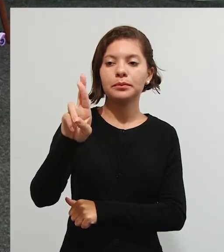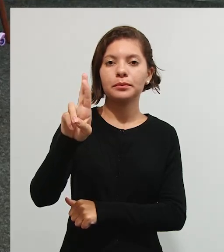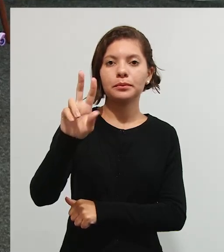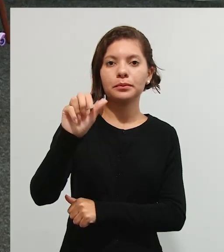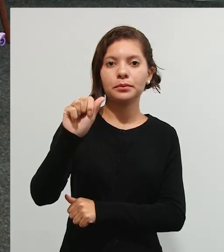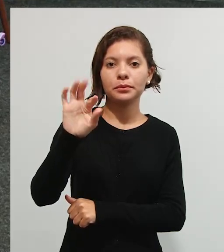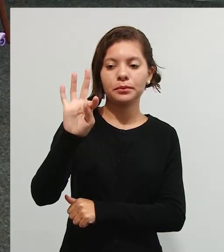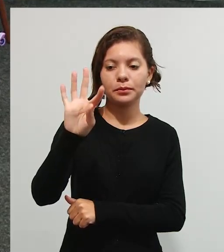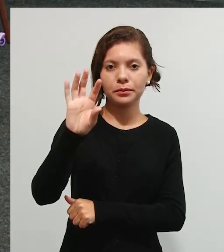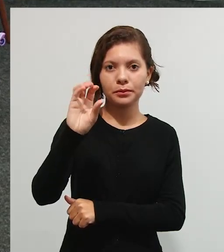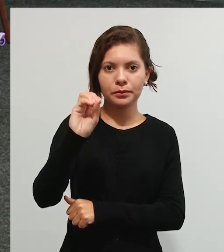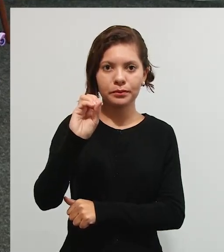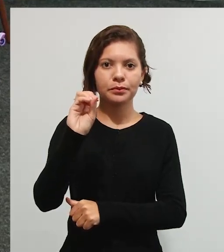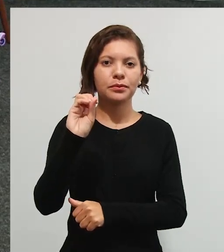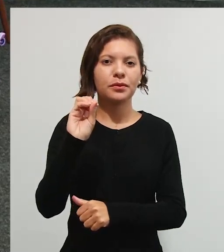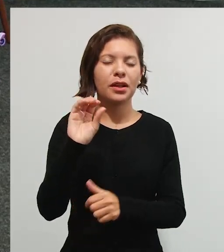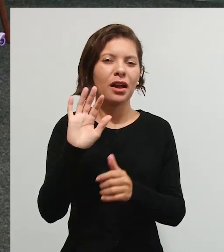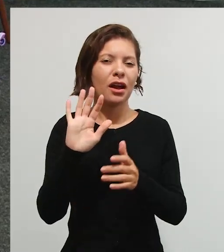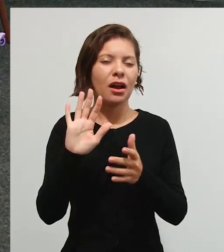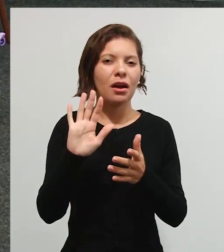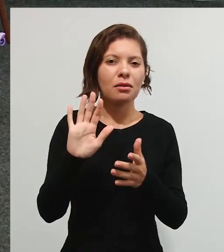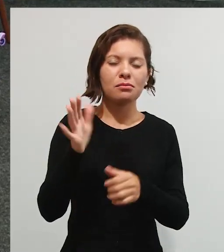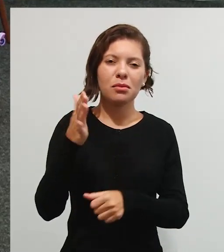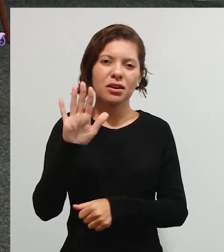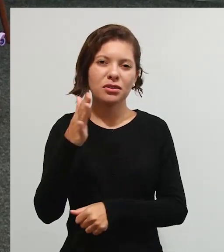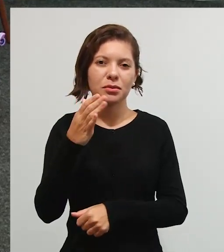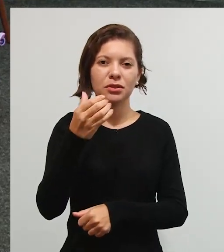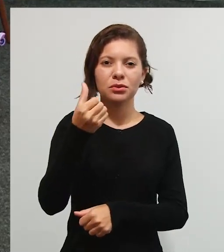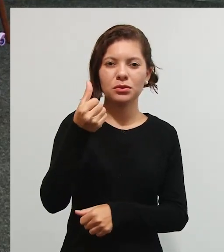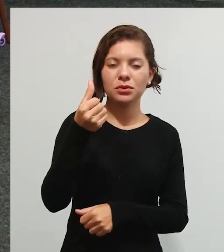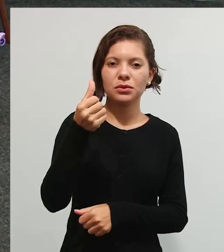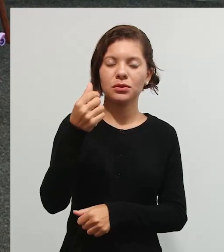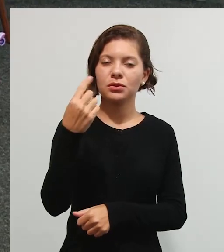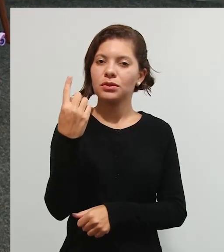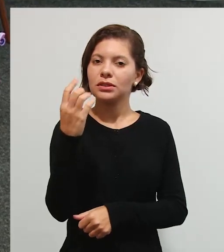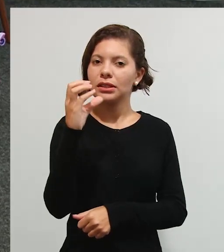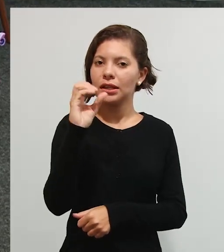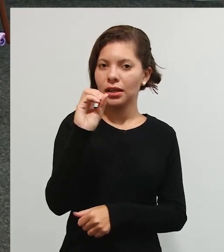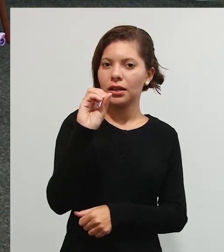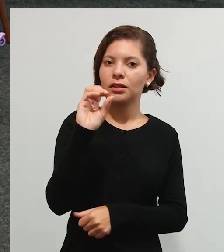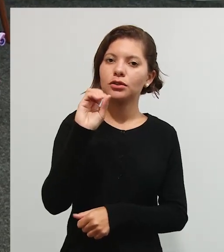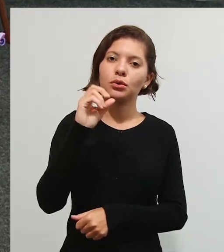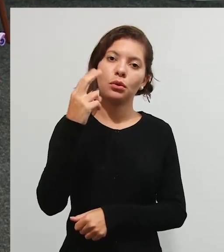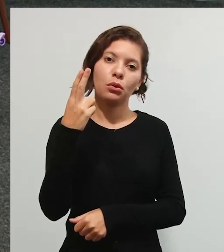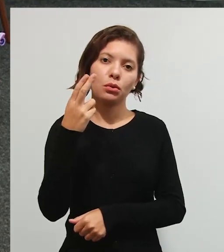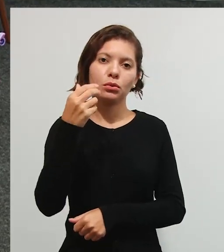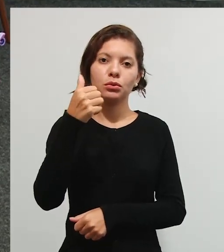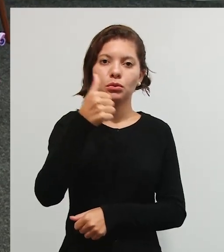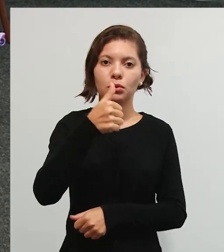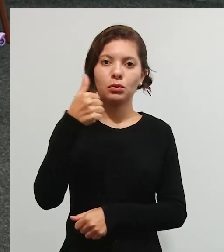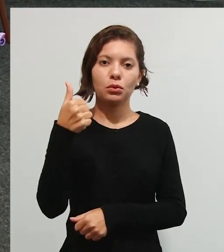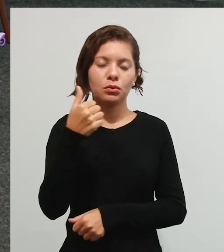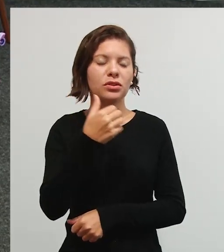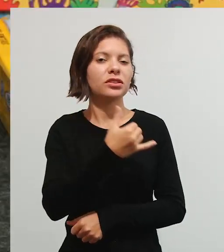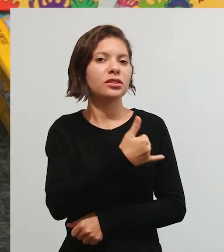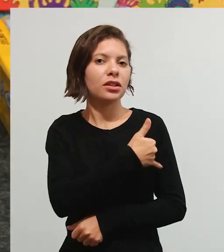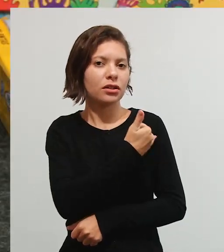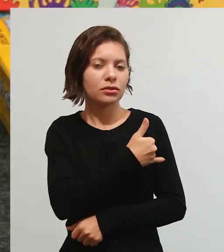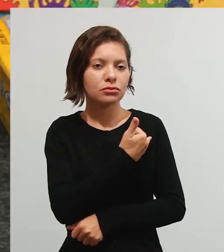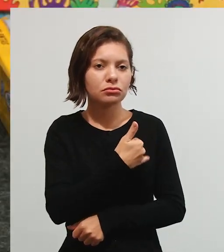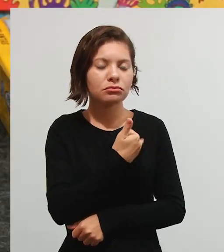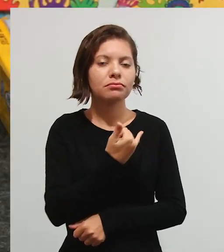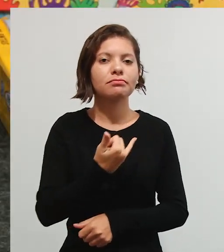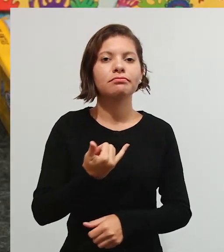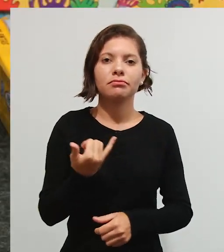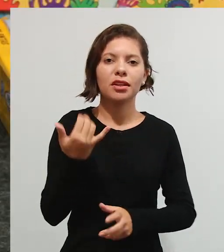ali pelos 10, 11 anos, um pouco mais, um pouco menos, a depender do desenvolvimento da criança, do incentivo e do contexto que ela está